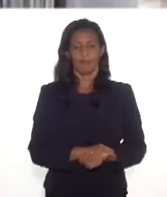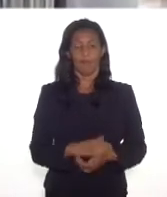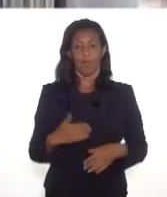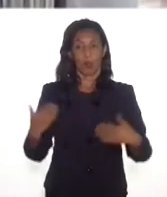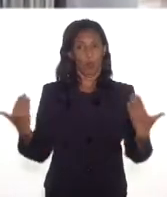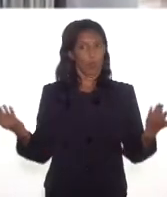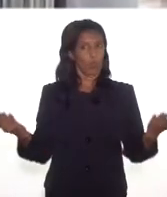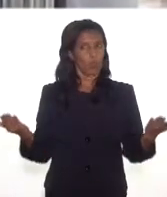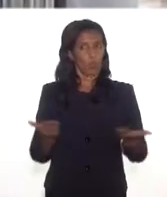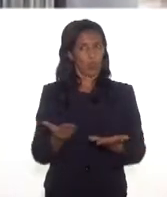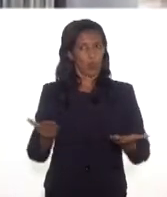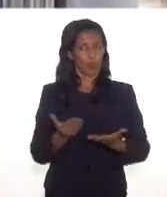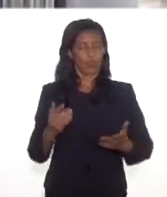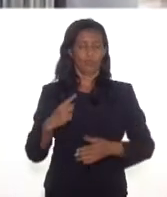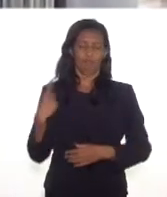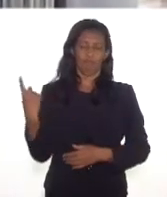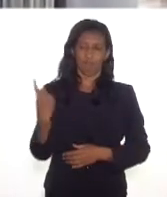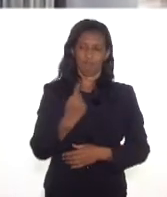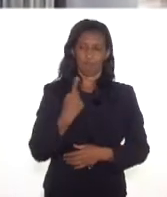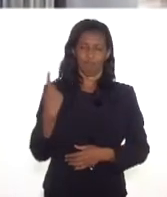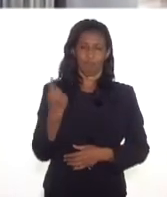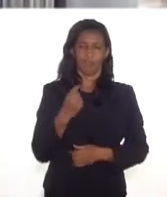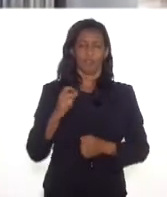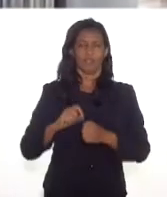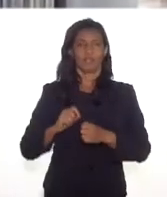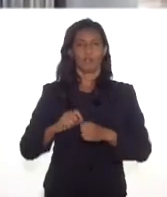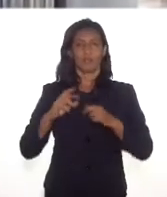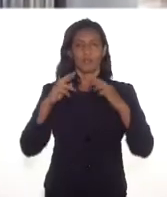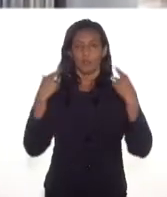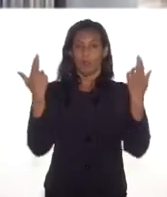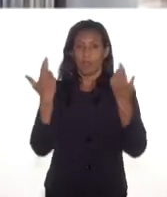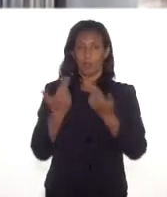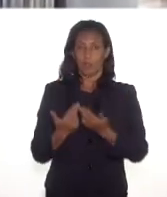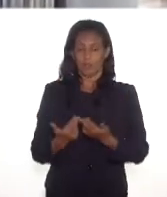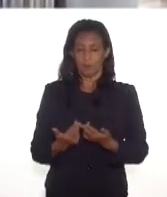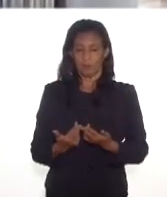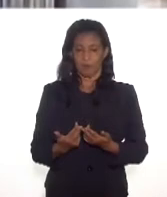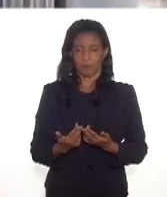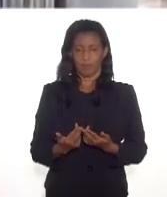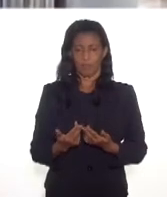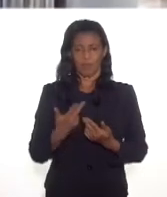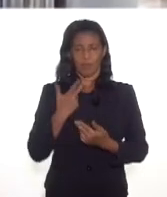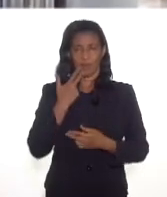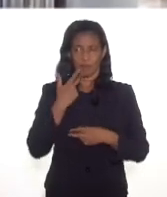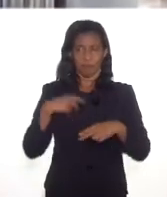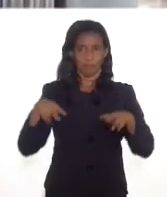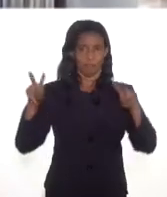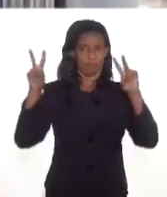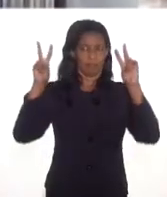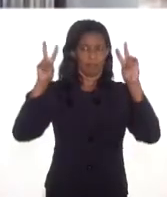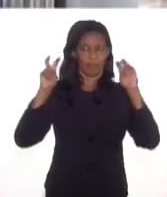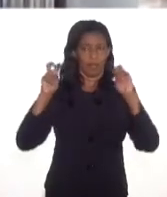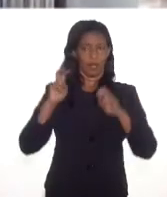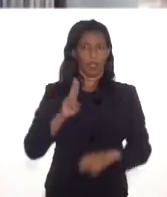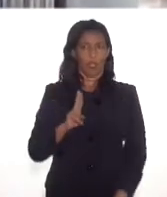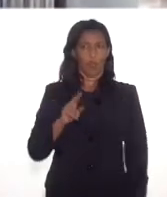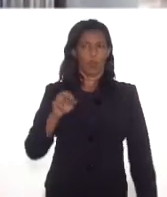hoje nós fizemos uma audiência pública sobre a UENF,